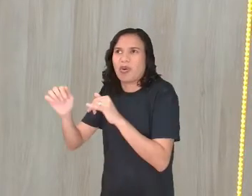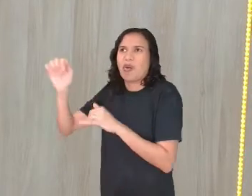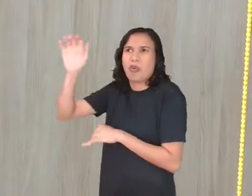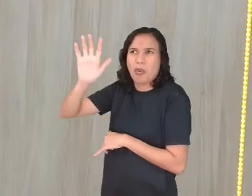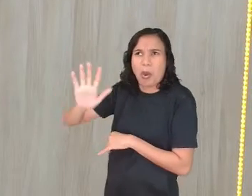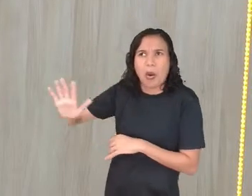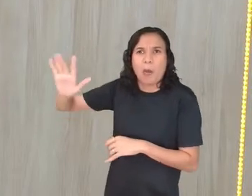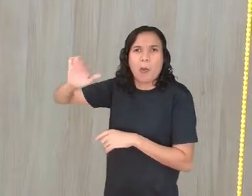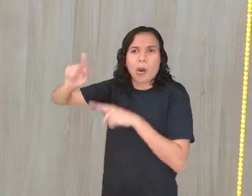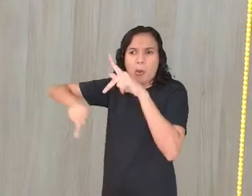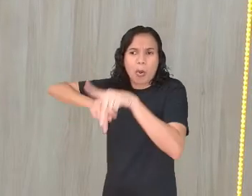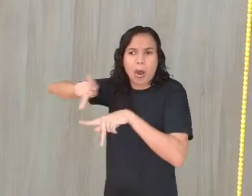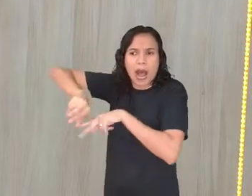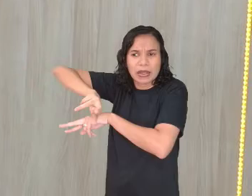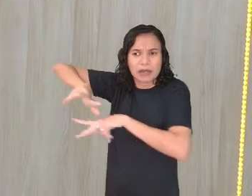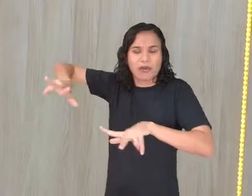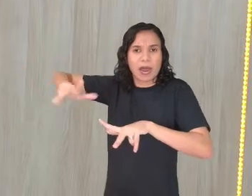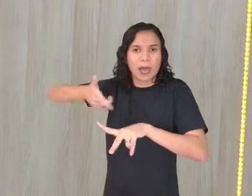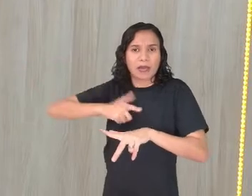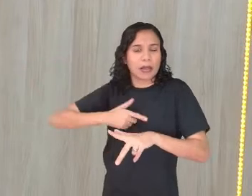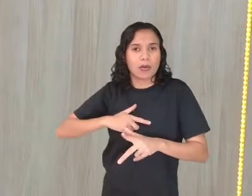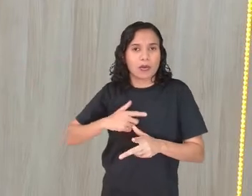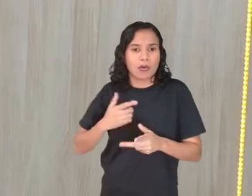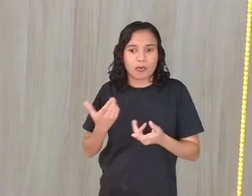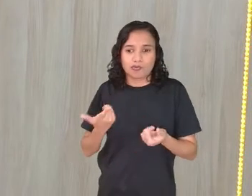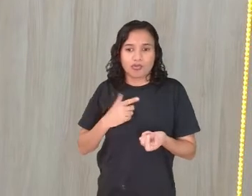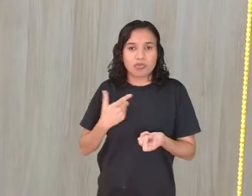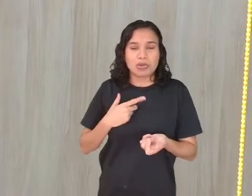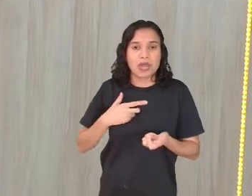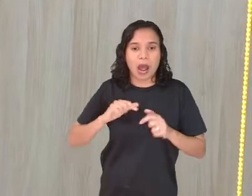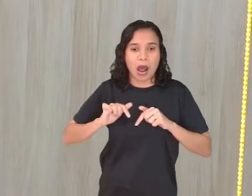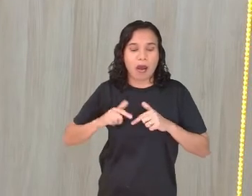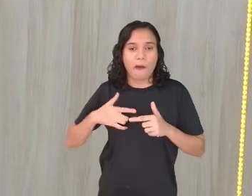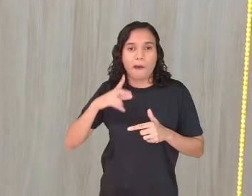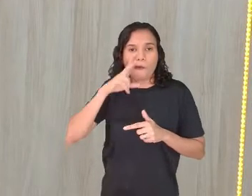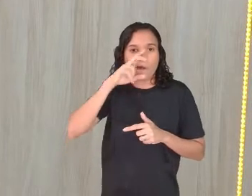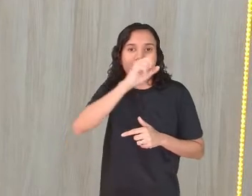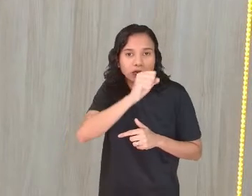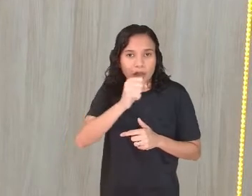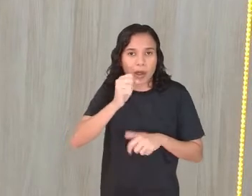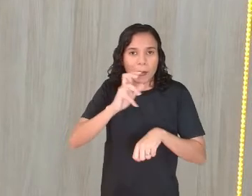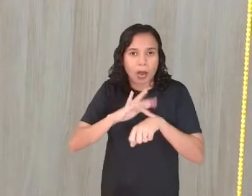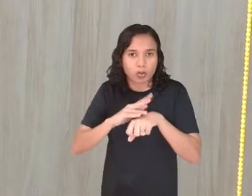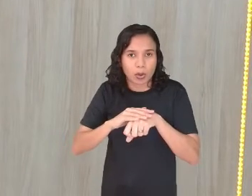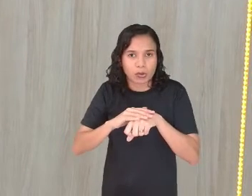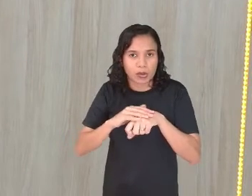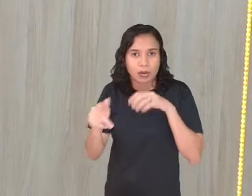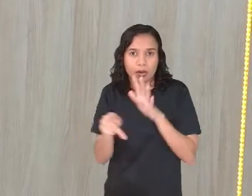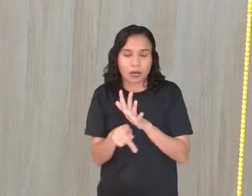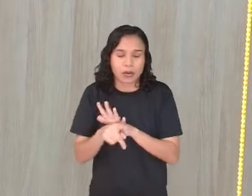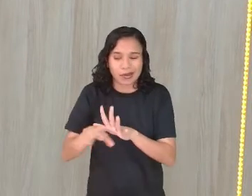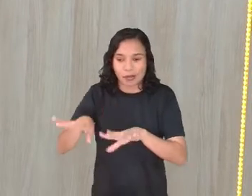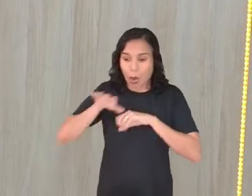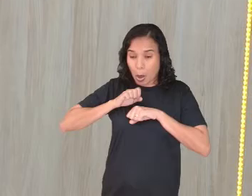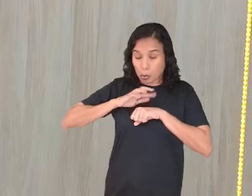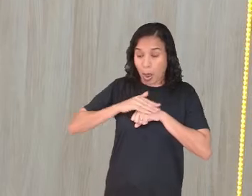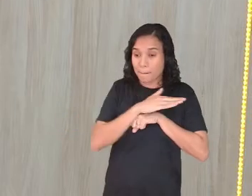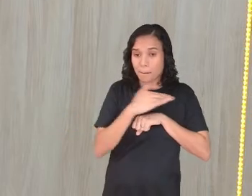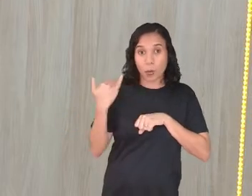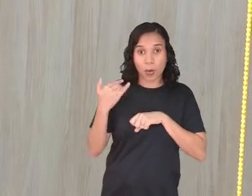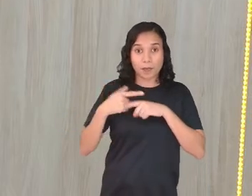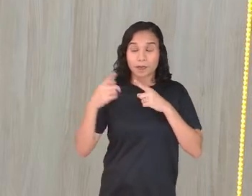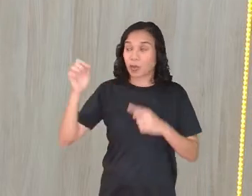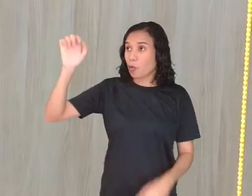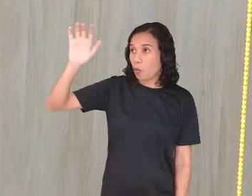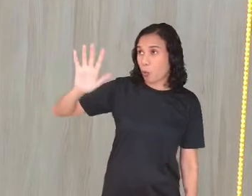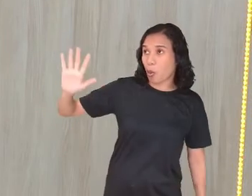europeu, eles não eram tão resistentes a algumas doenças, algumas epidemias. E quando os europeus chegaram aqui no